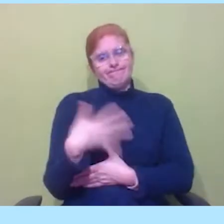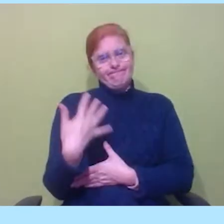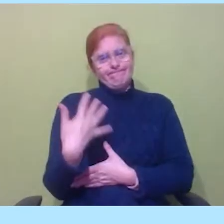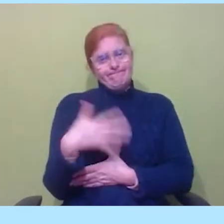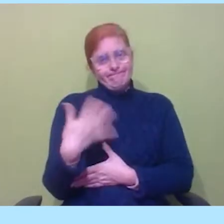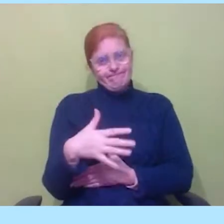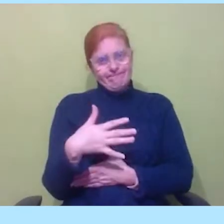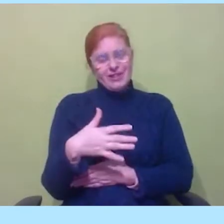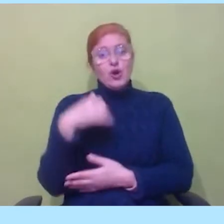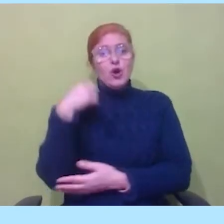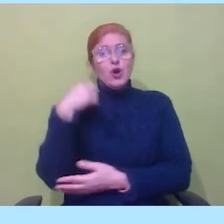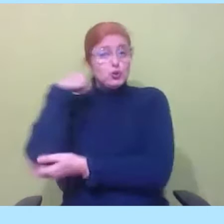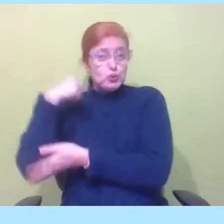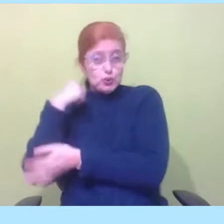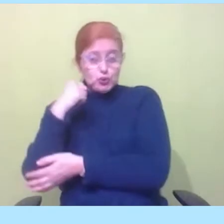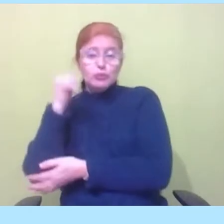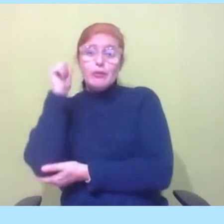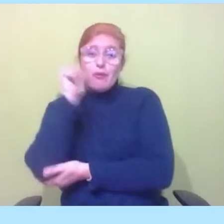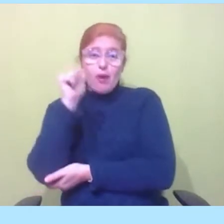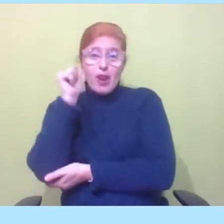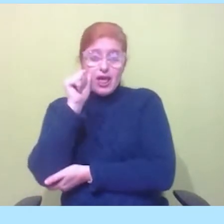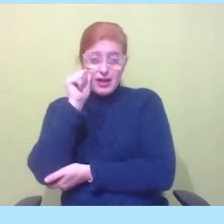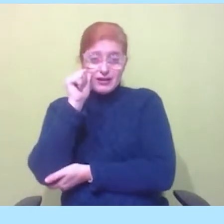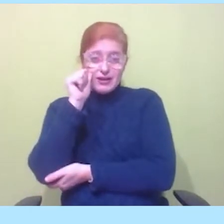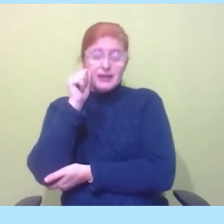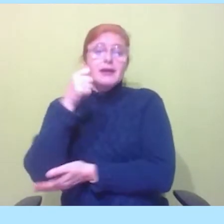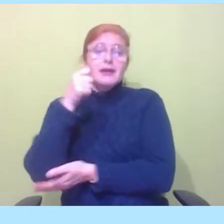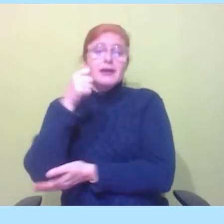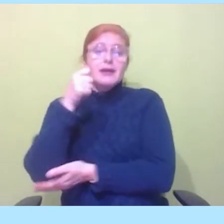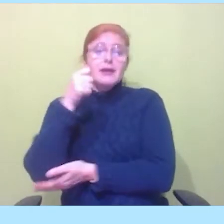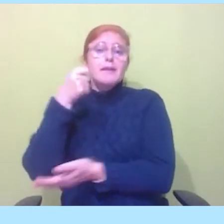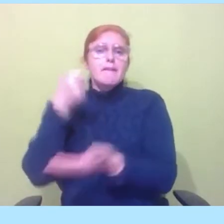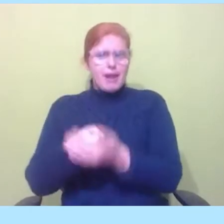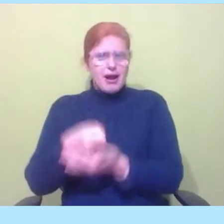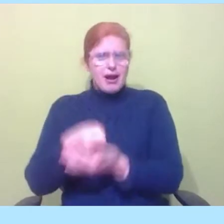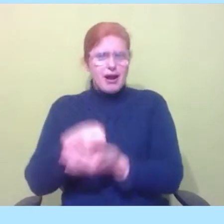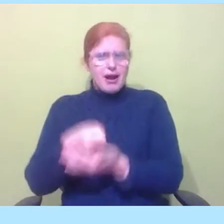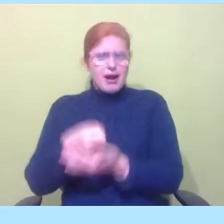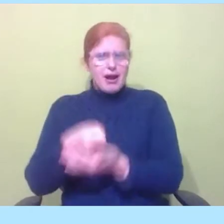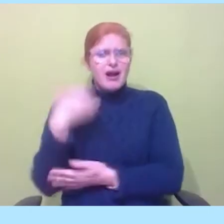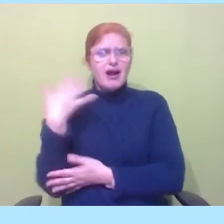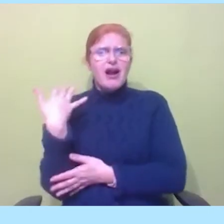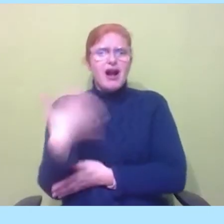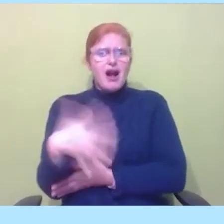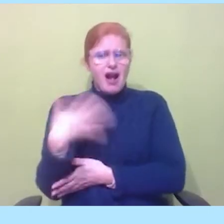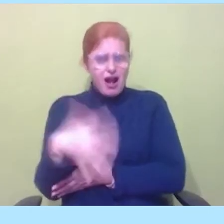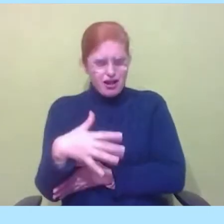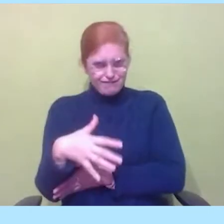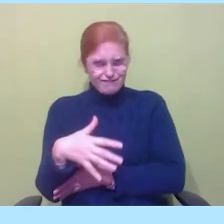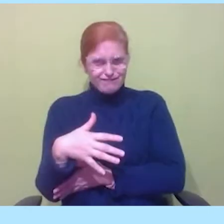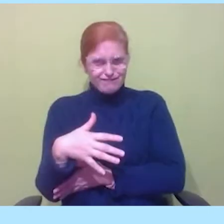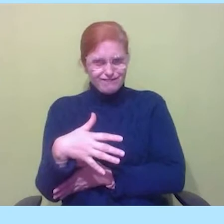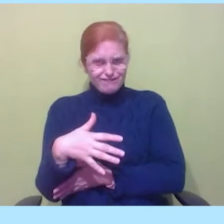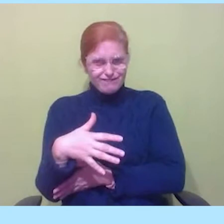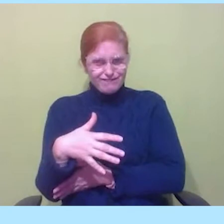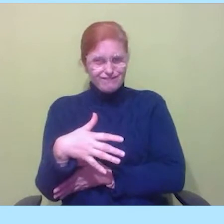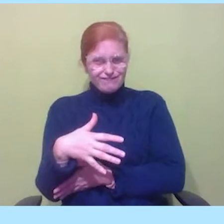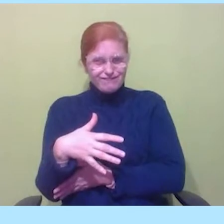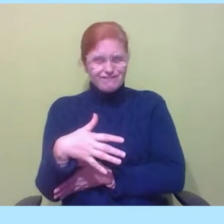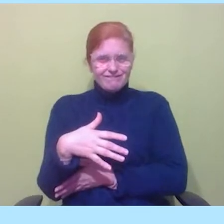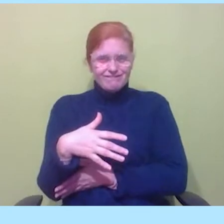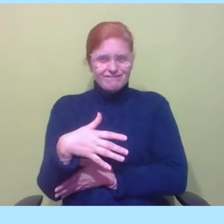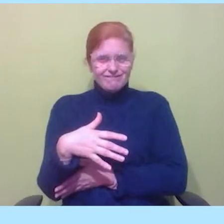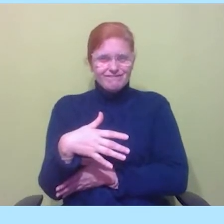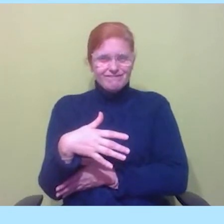daqui, da mulher, a gente paga caro. Né? Nessas relações heteronormativas, né? E ela foca